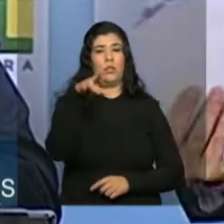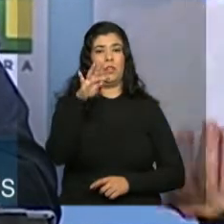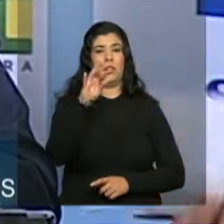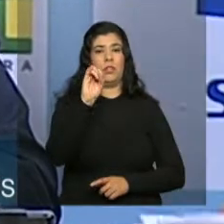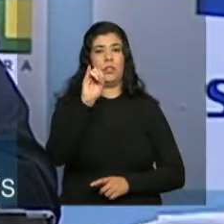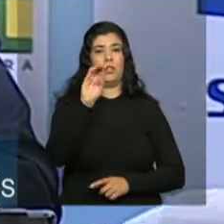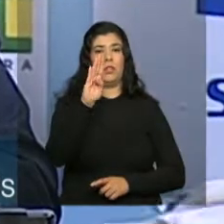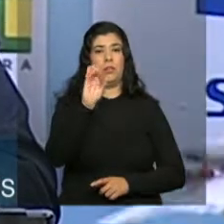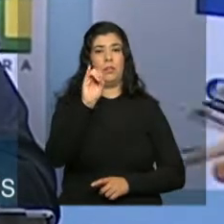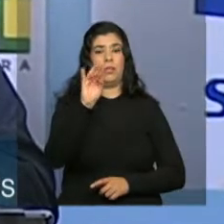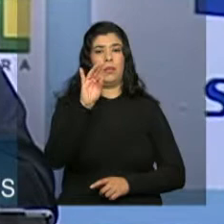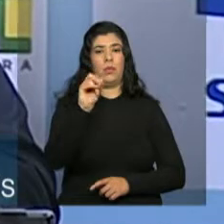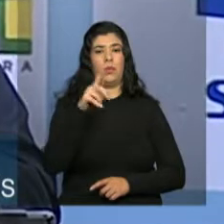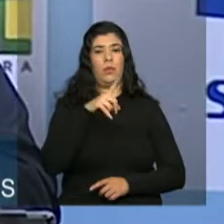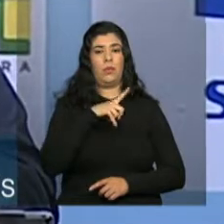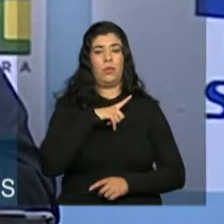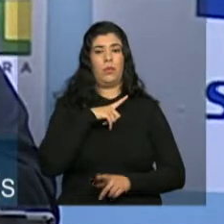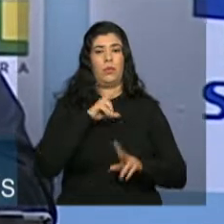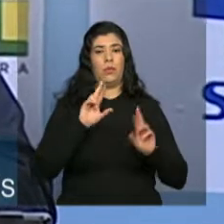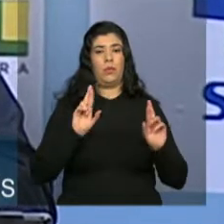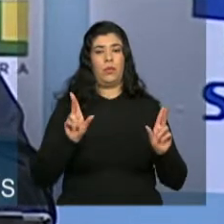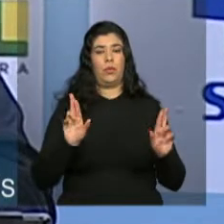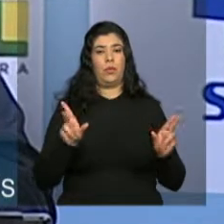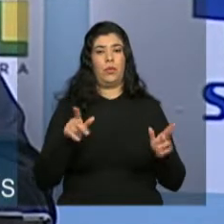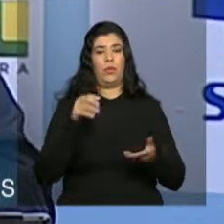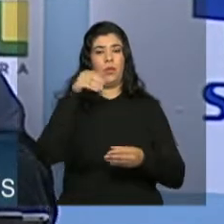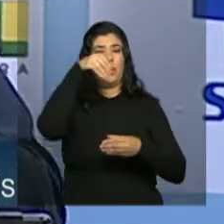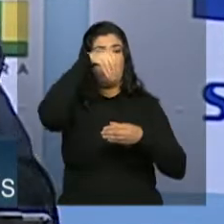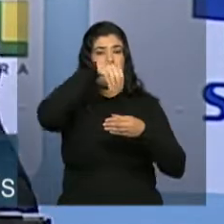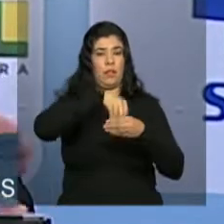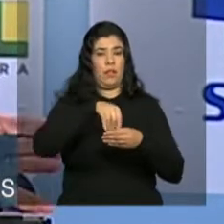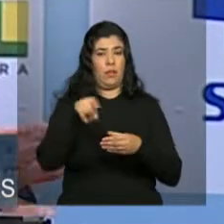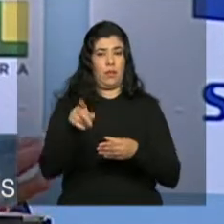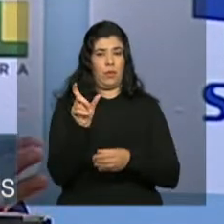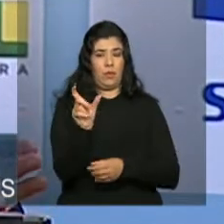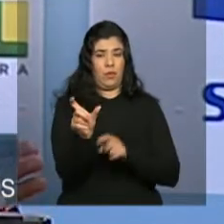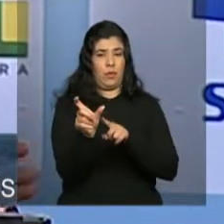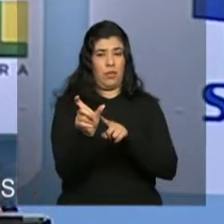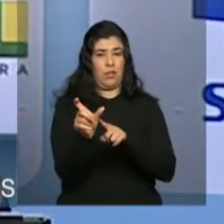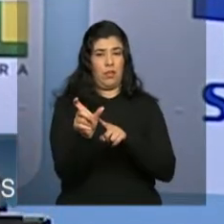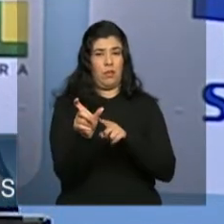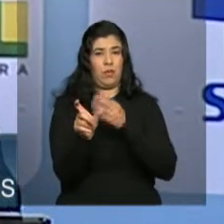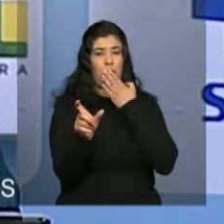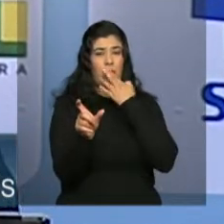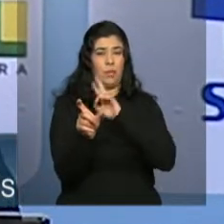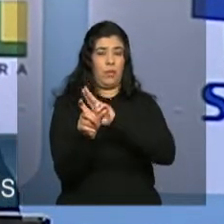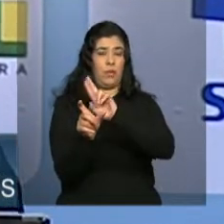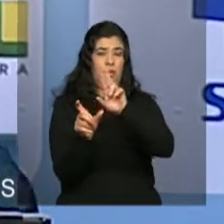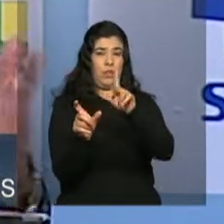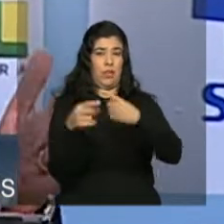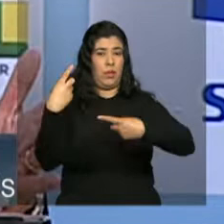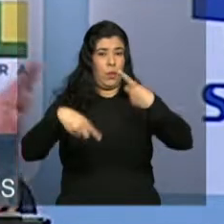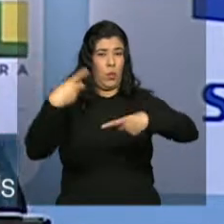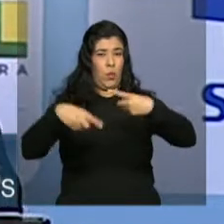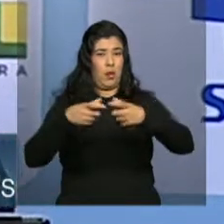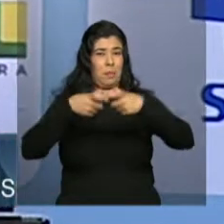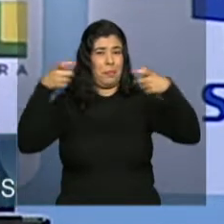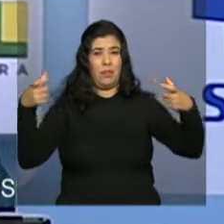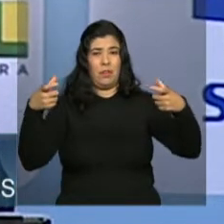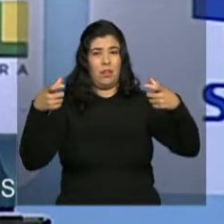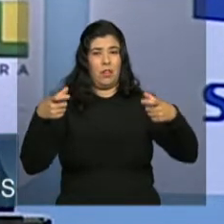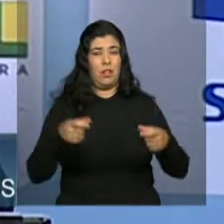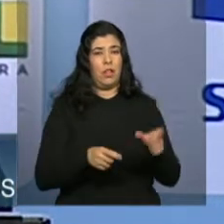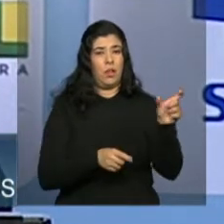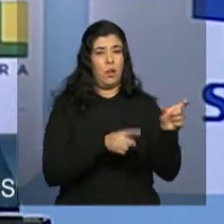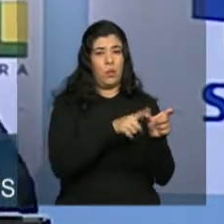de às vezes de coisas diferentes né porque mesmo dentro de antibiótico você tem antibiótico você hoje em dia tem uma concorrência muito grande entre